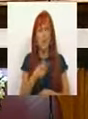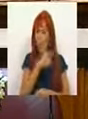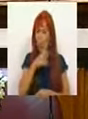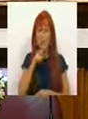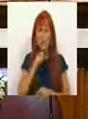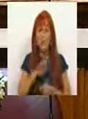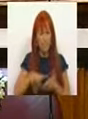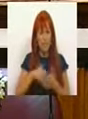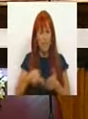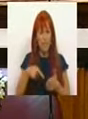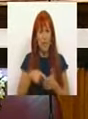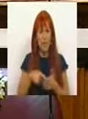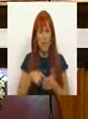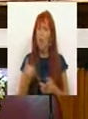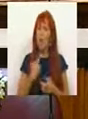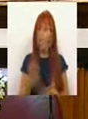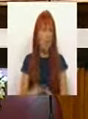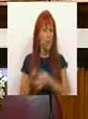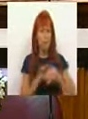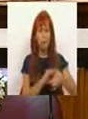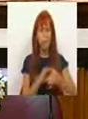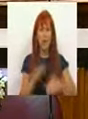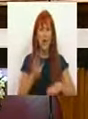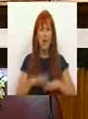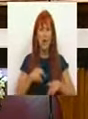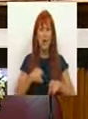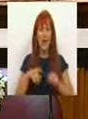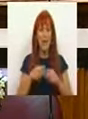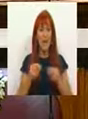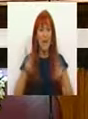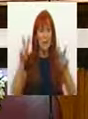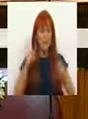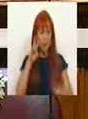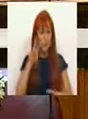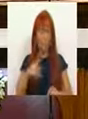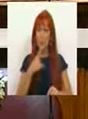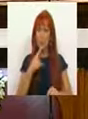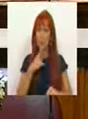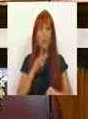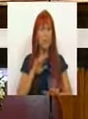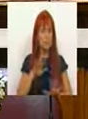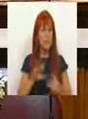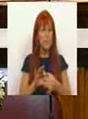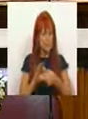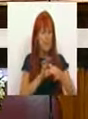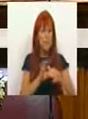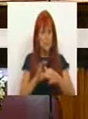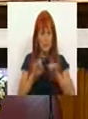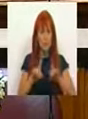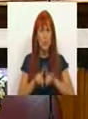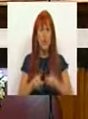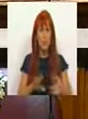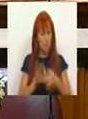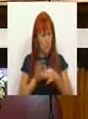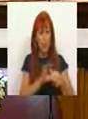compromisso programático que nos deve unir e é por isso que esta é uma matéria que encaramos como uma reserva de unidade.